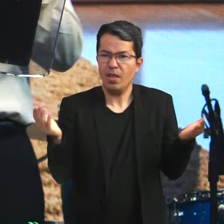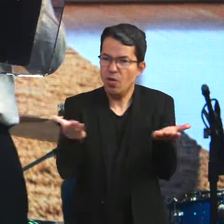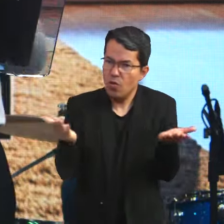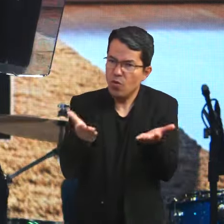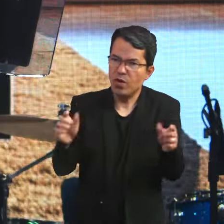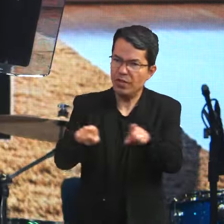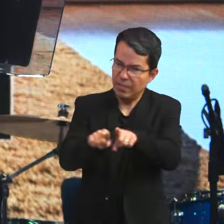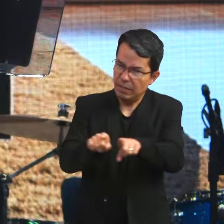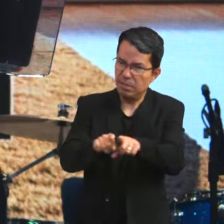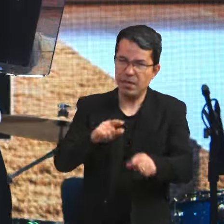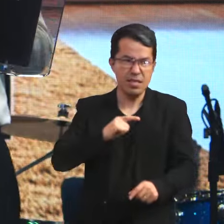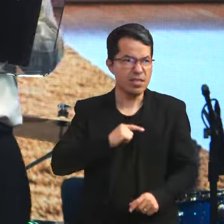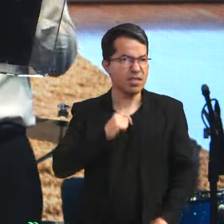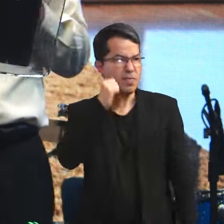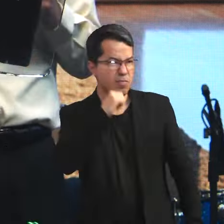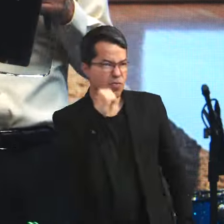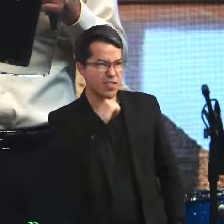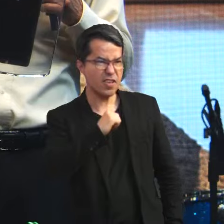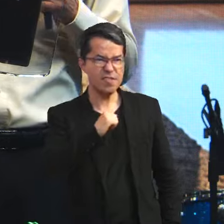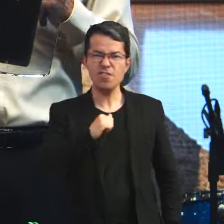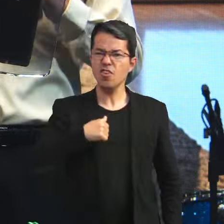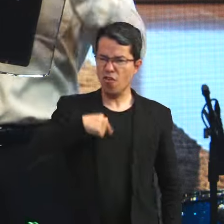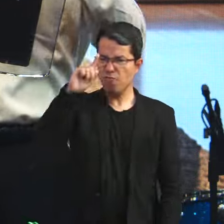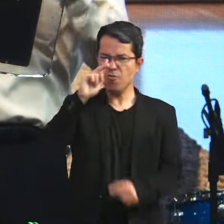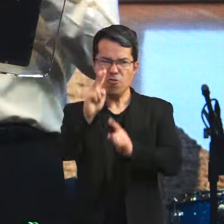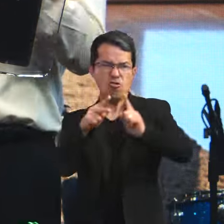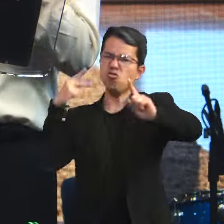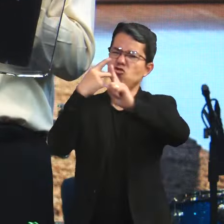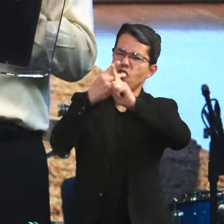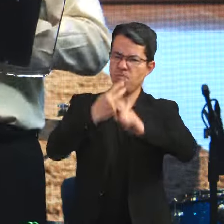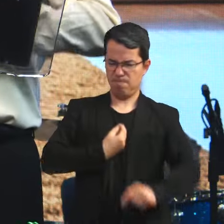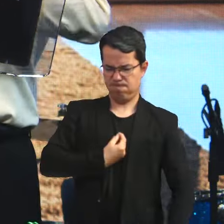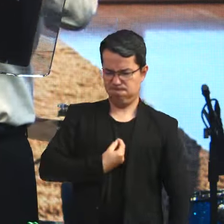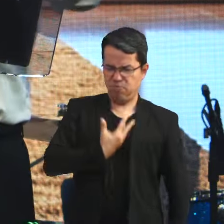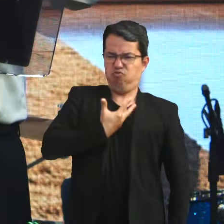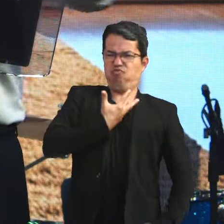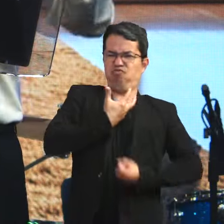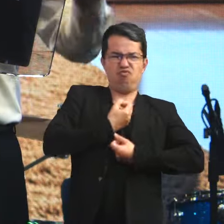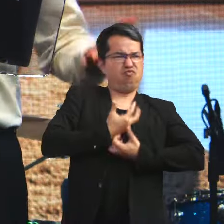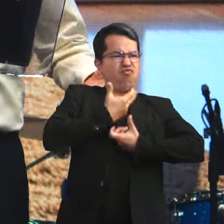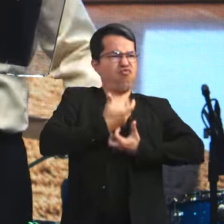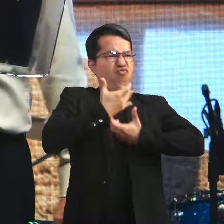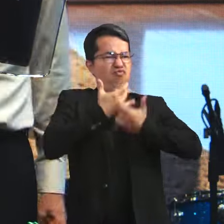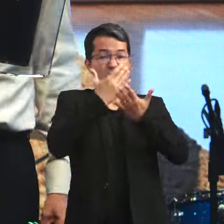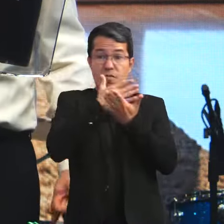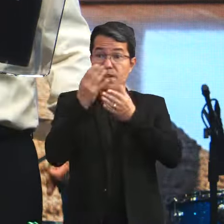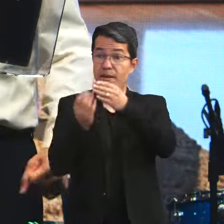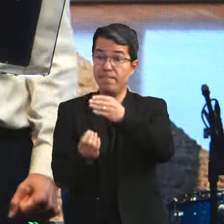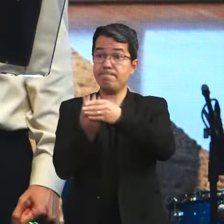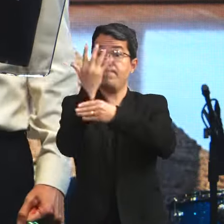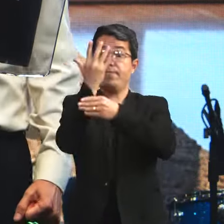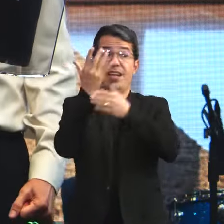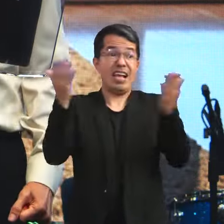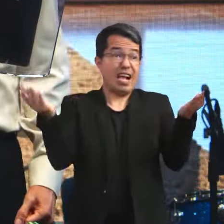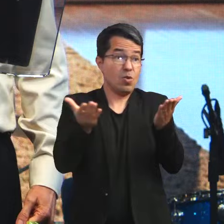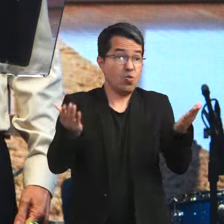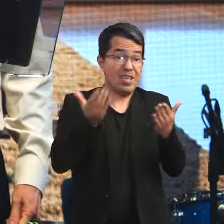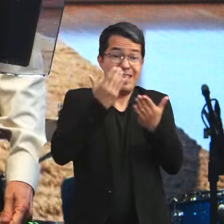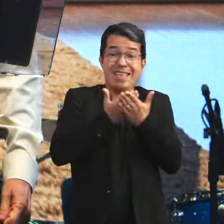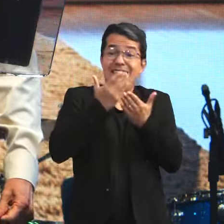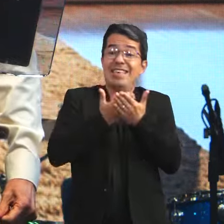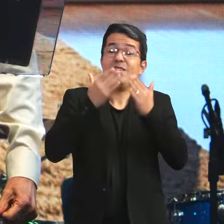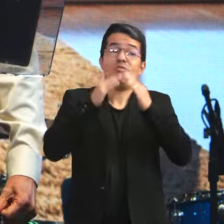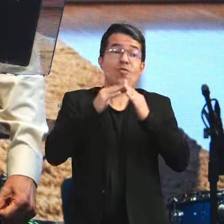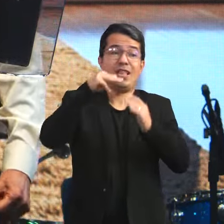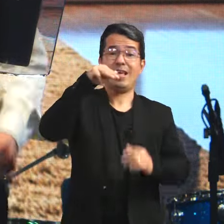escola então ela toma ainda mais força e queou Fundação Malala e ela cria o que foi chamado